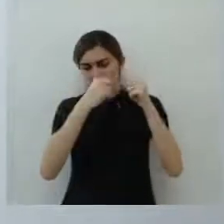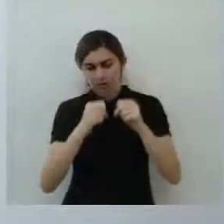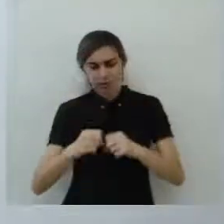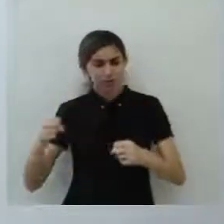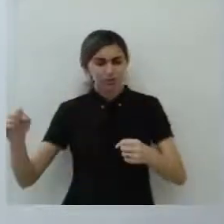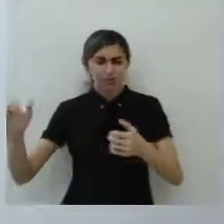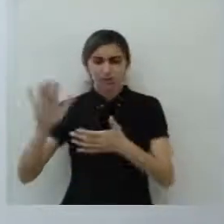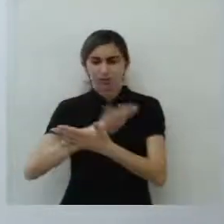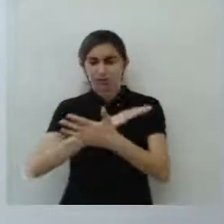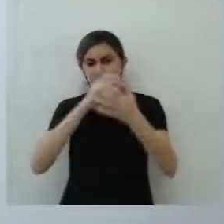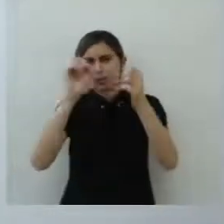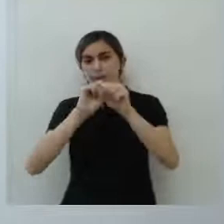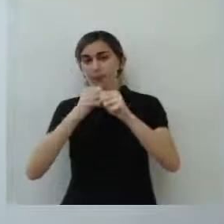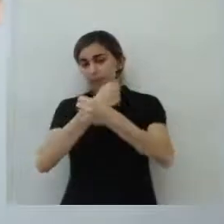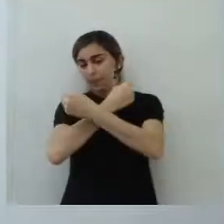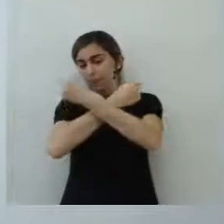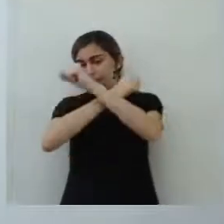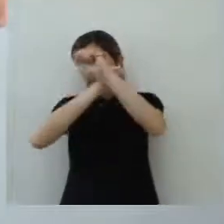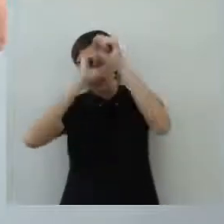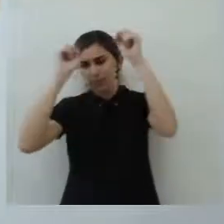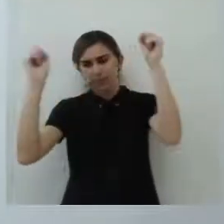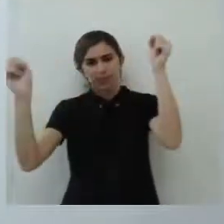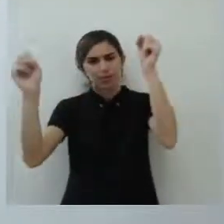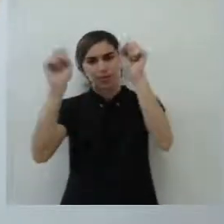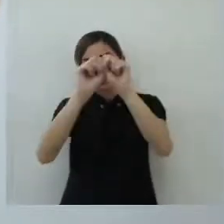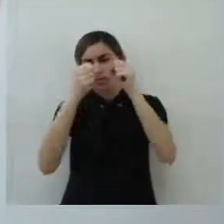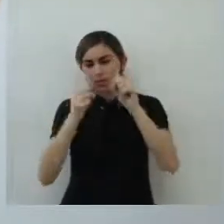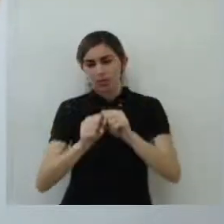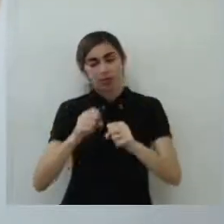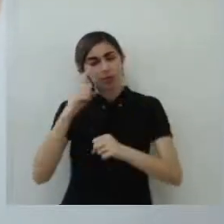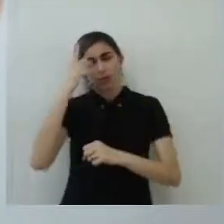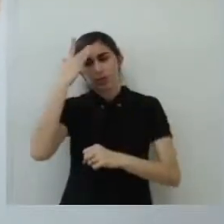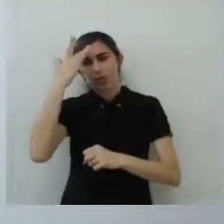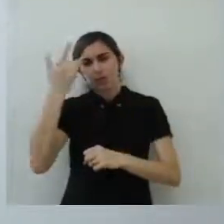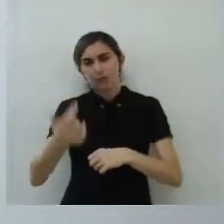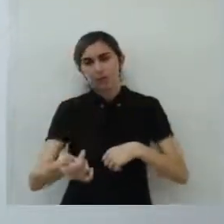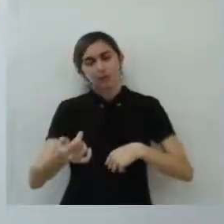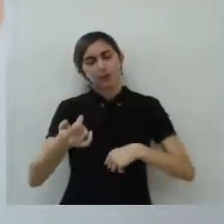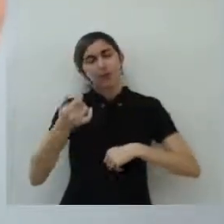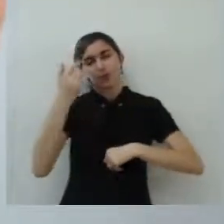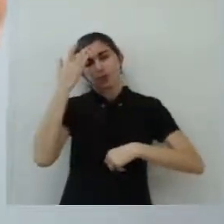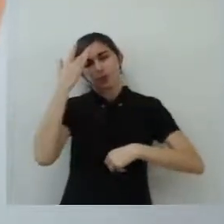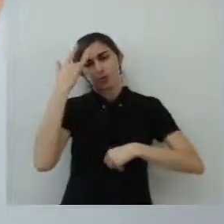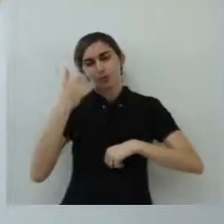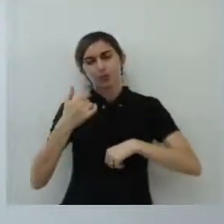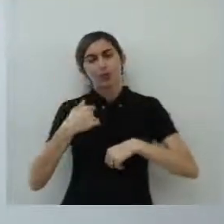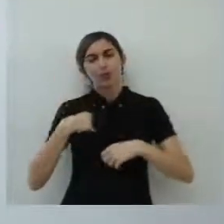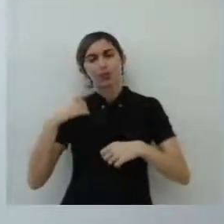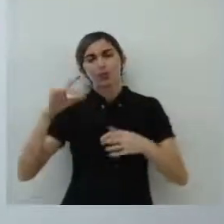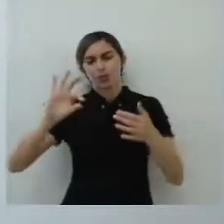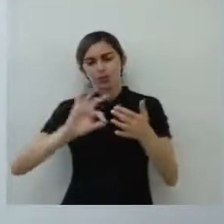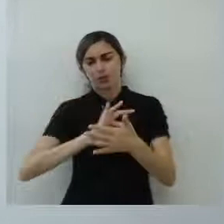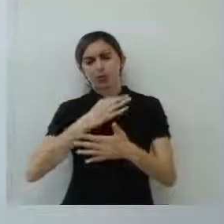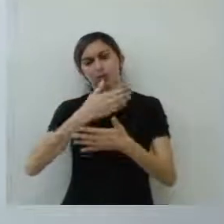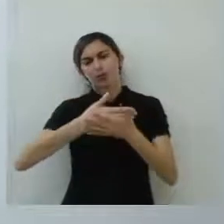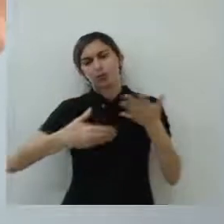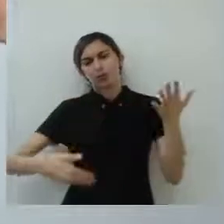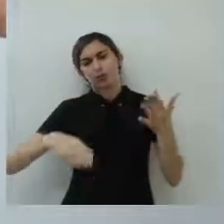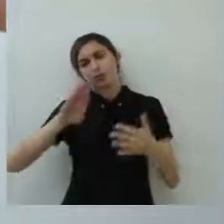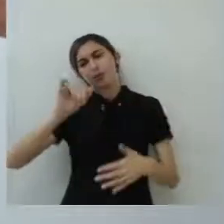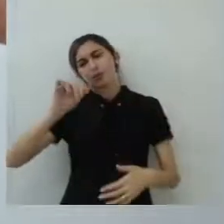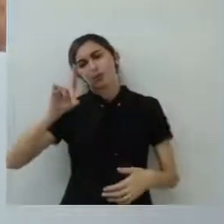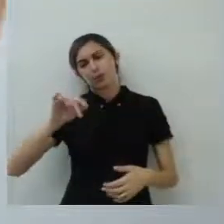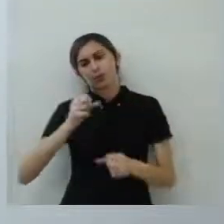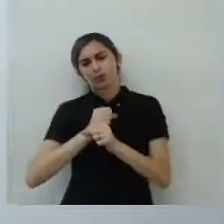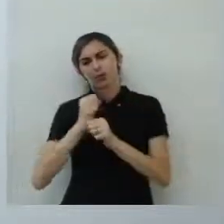inteiro. Era um cara estourado. Quebrou o estúdio inteiro. No outro dia, literalmente, ele assinou o contrato com a Band.